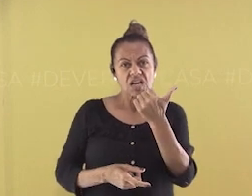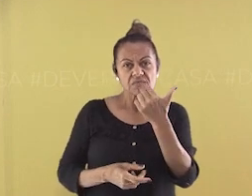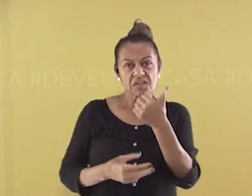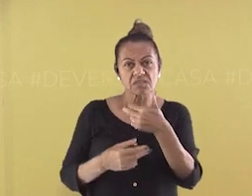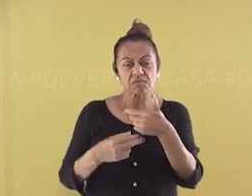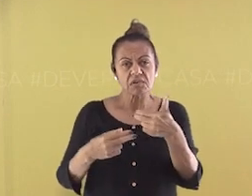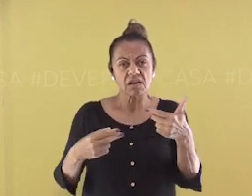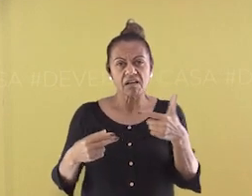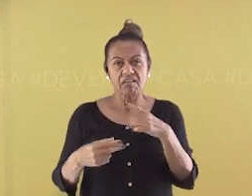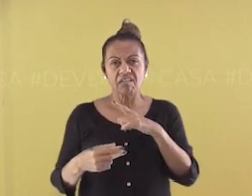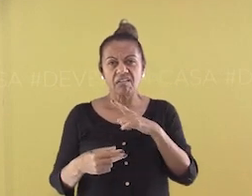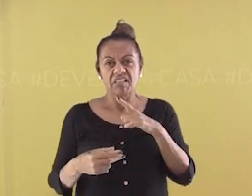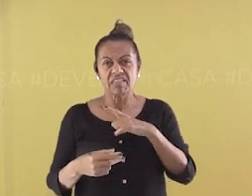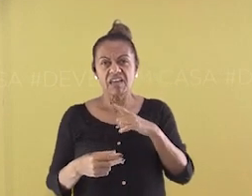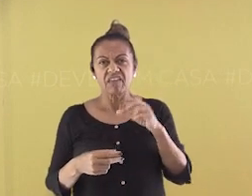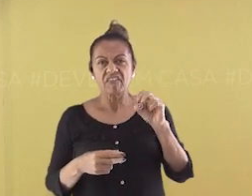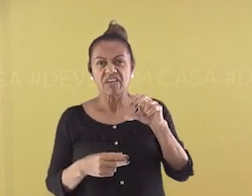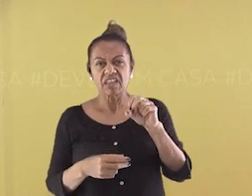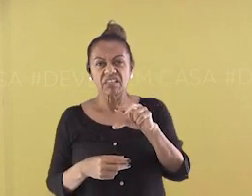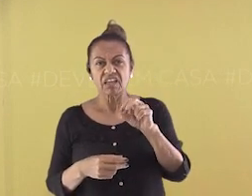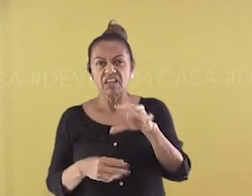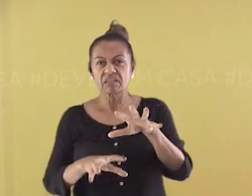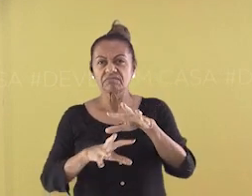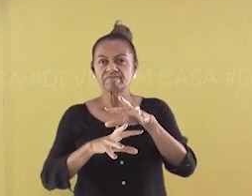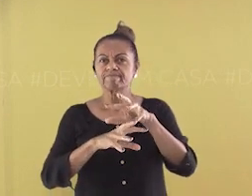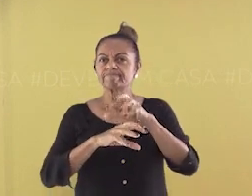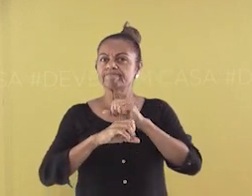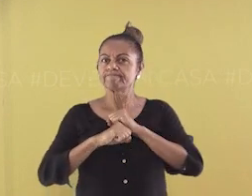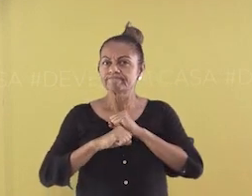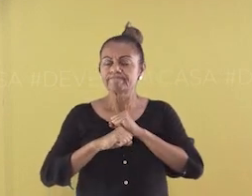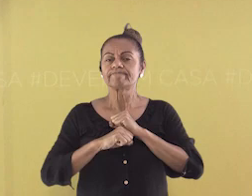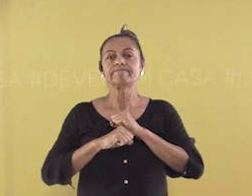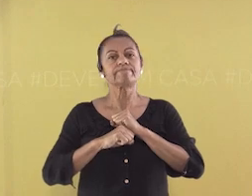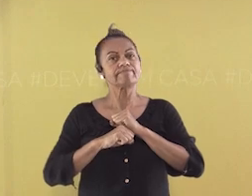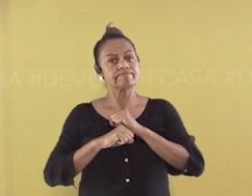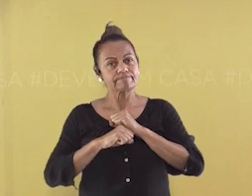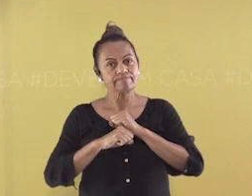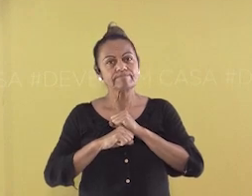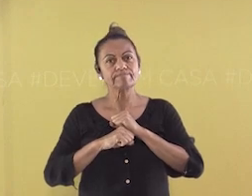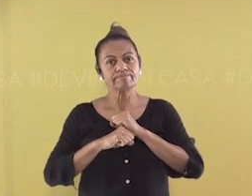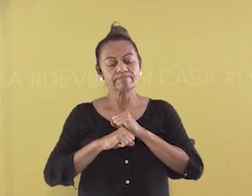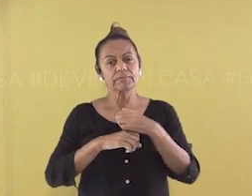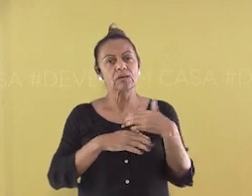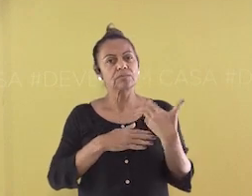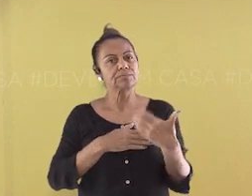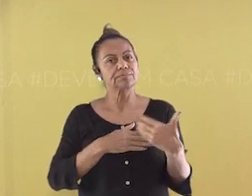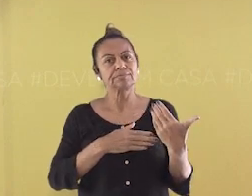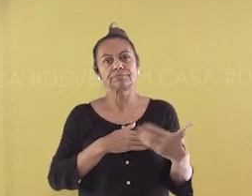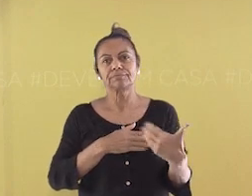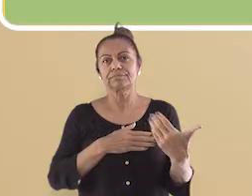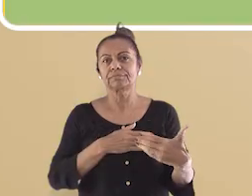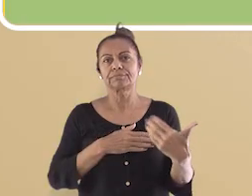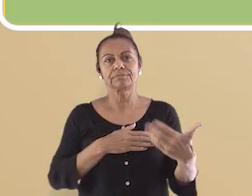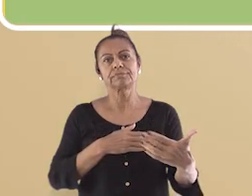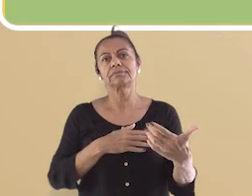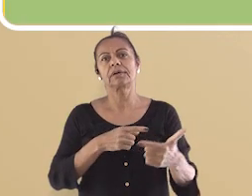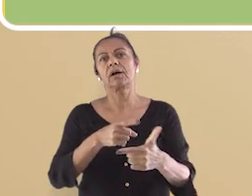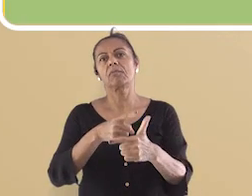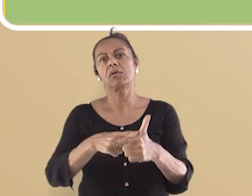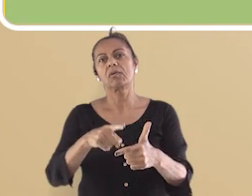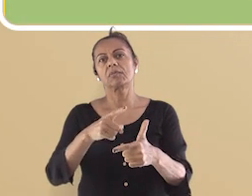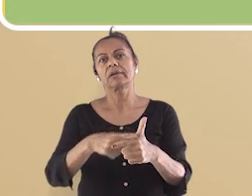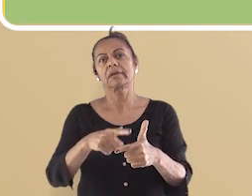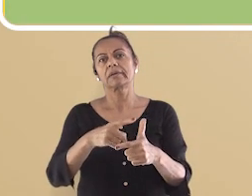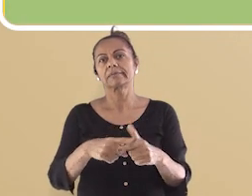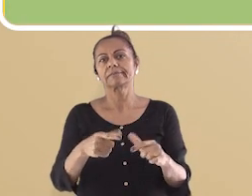também acumula veneno por meio desse consumo, ou seja, uma bola de neve de problemas. Esses